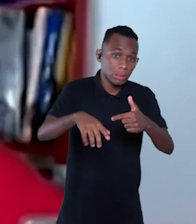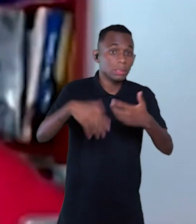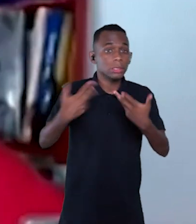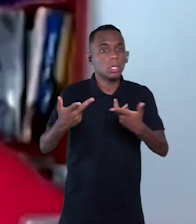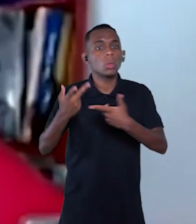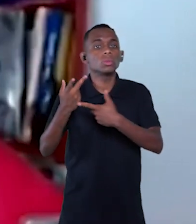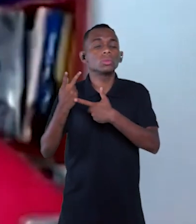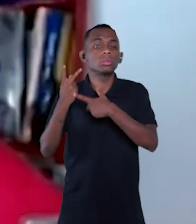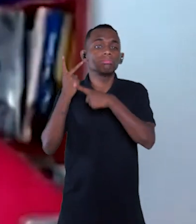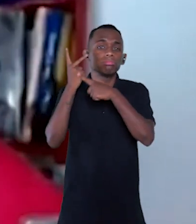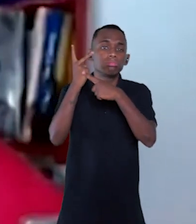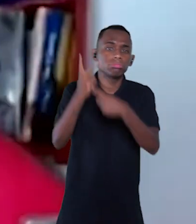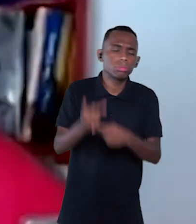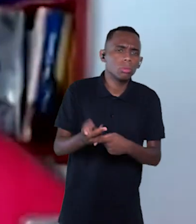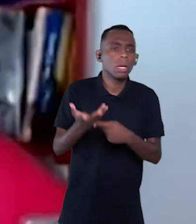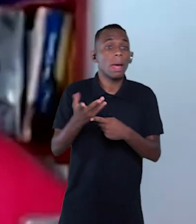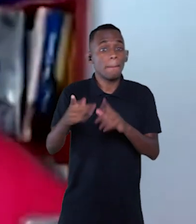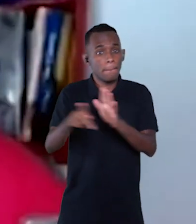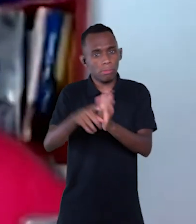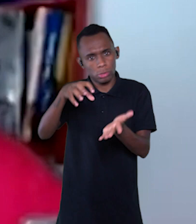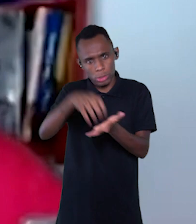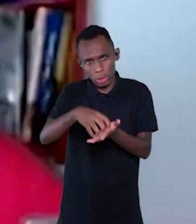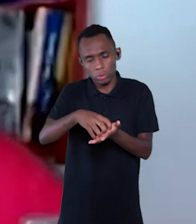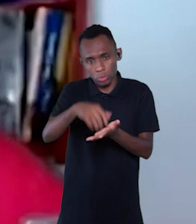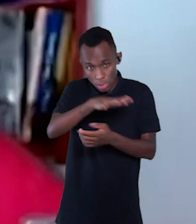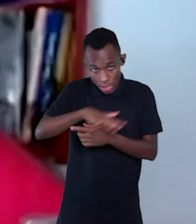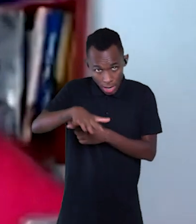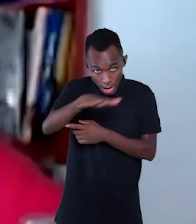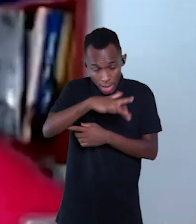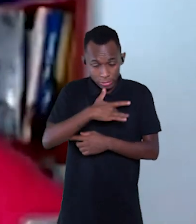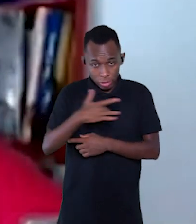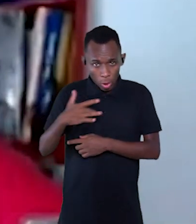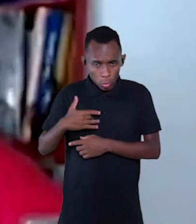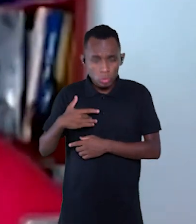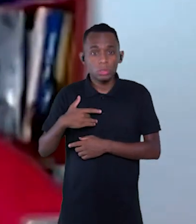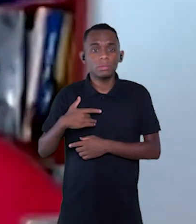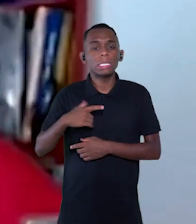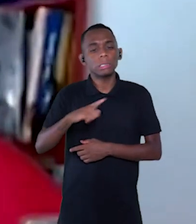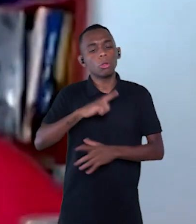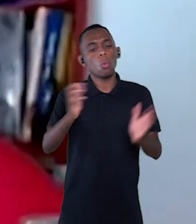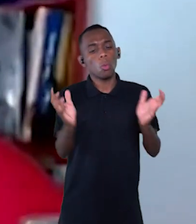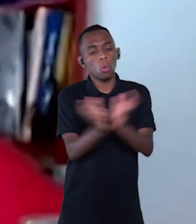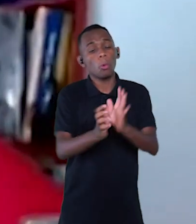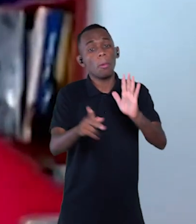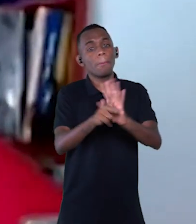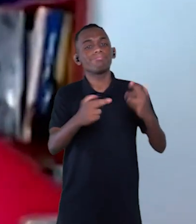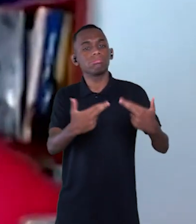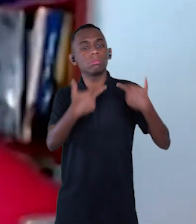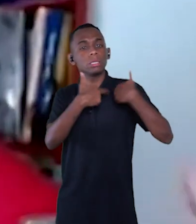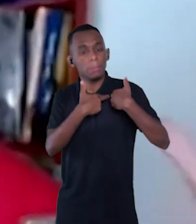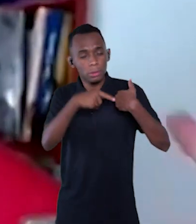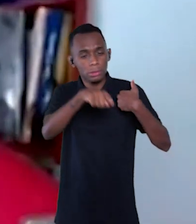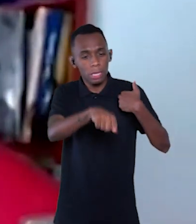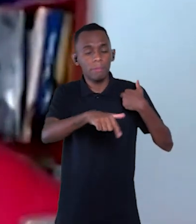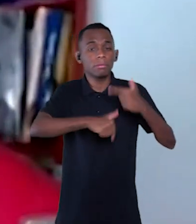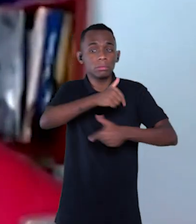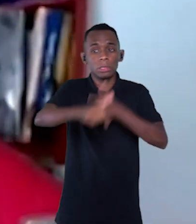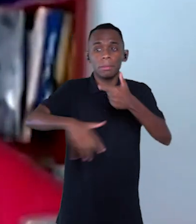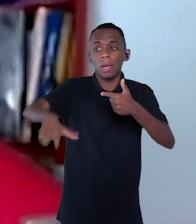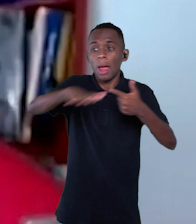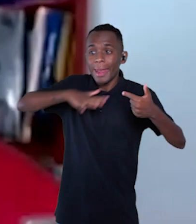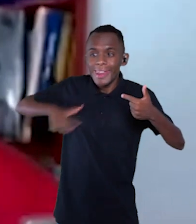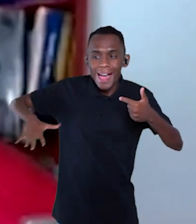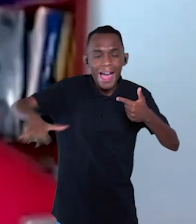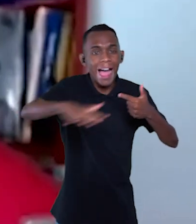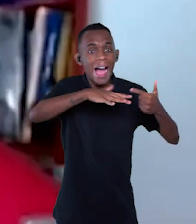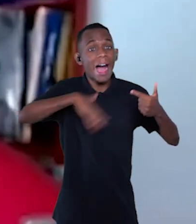buscar a sua unidade básica de saúde no seu bairro, você vai ter uma equipe que é responsável por um território